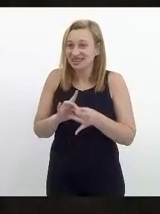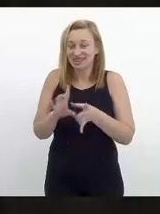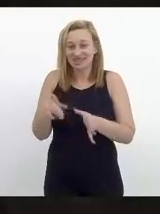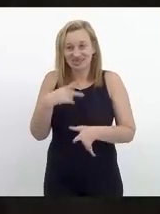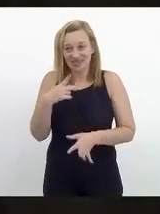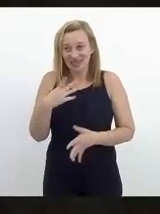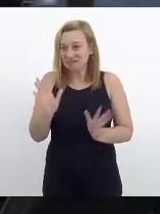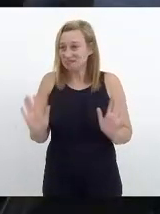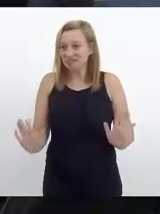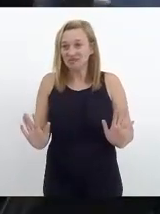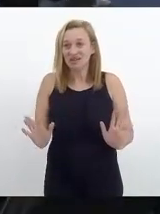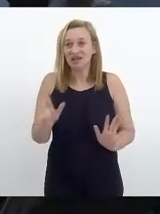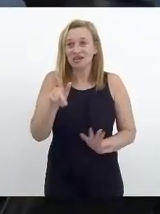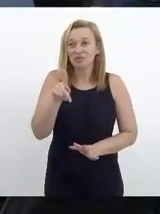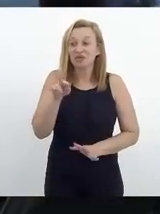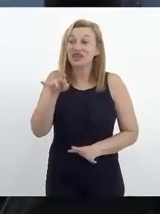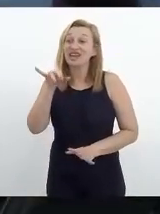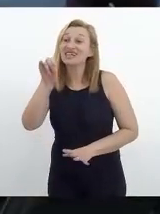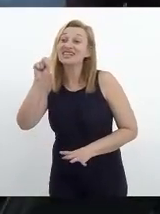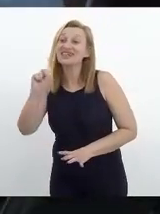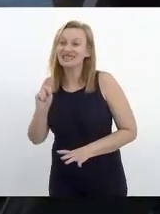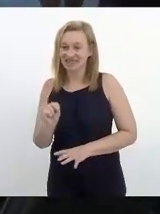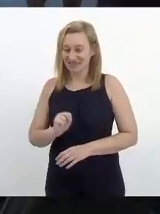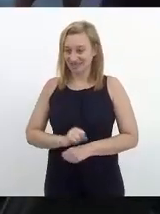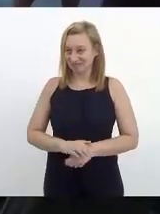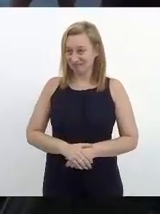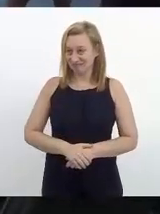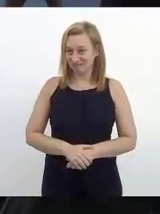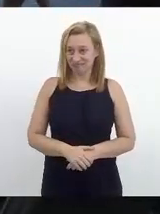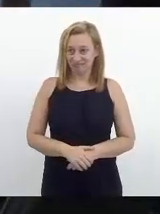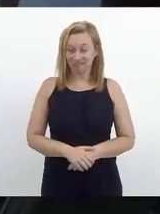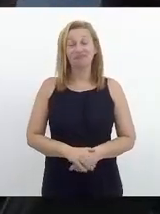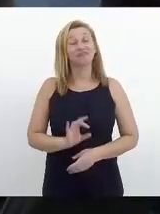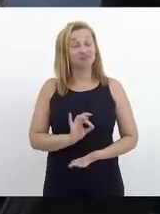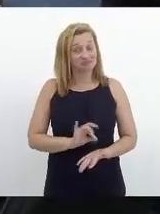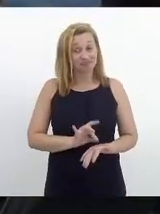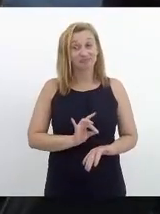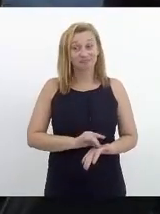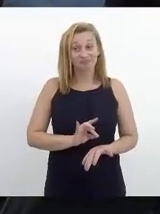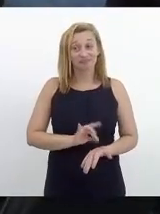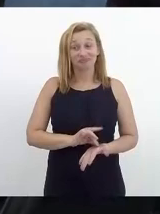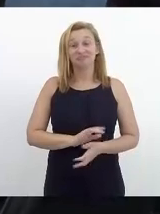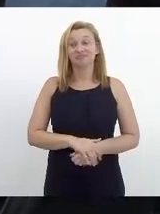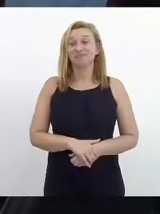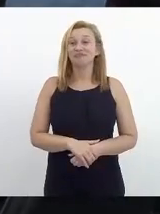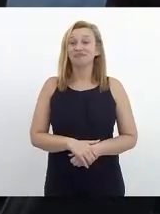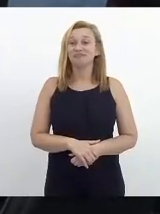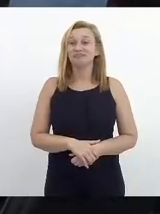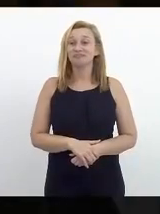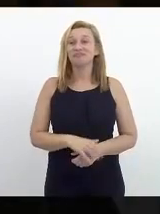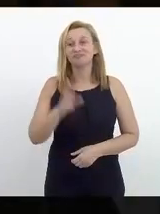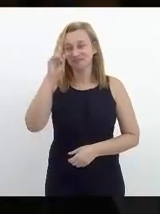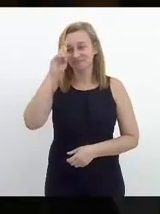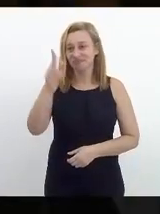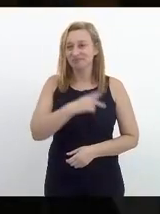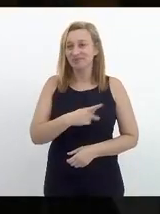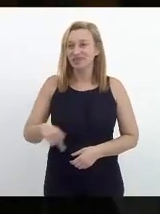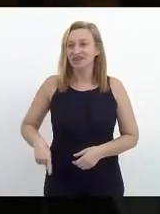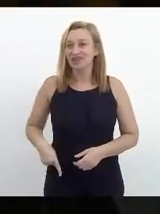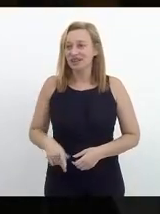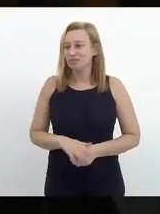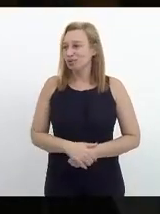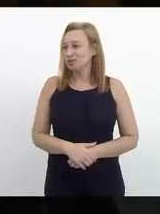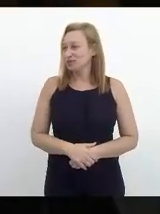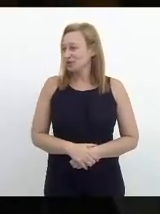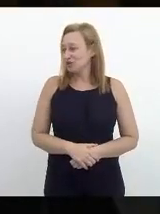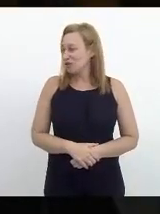providências. Uma emenda providencial. É. Bom. Verdade. Senhor presidente,